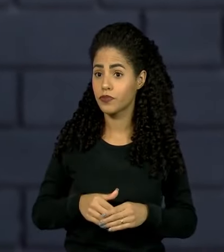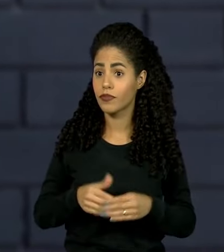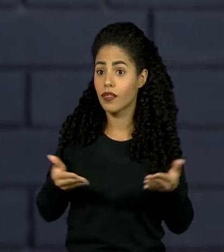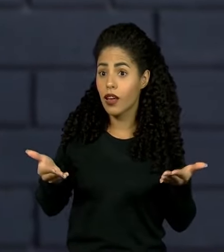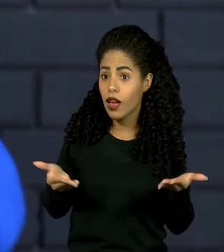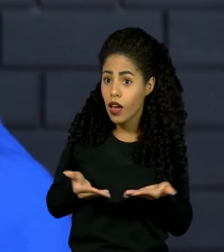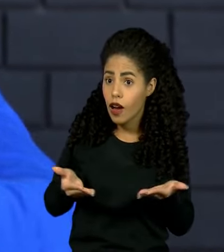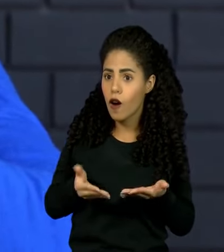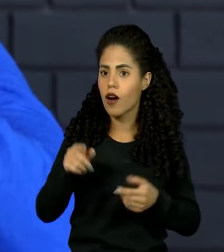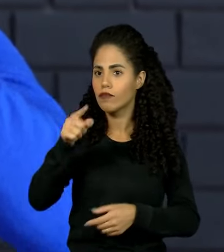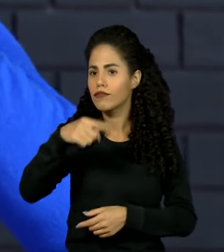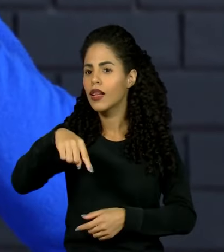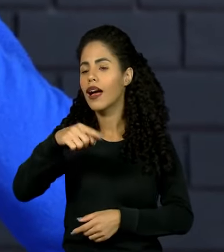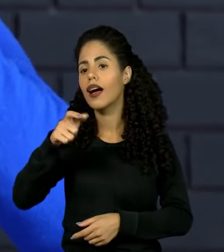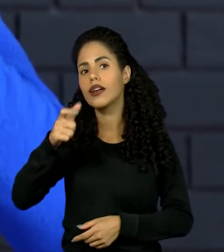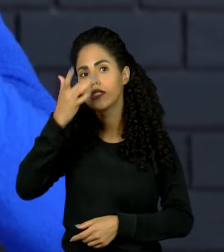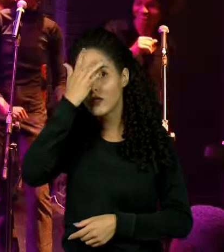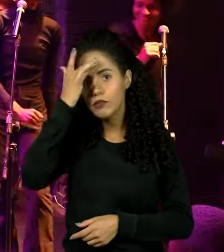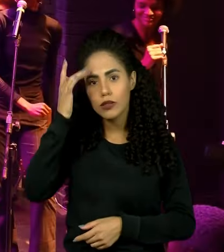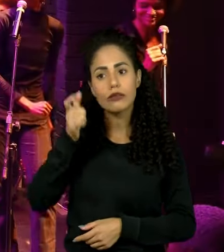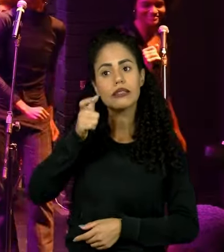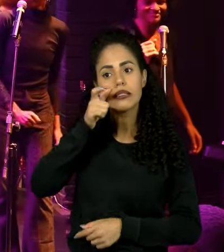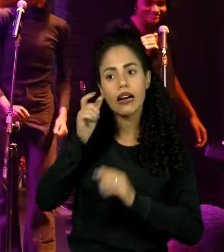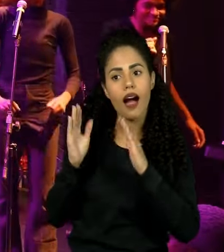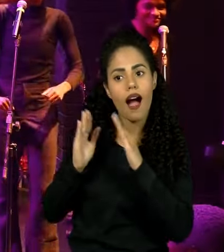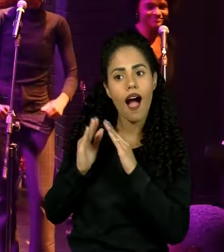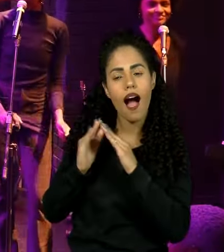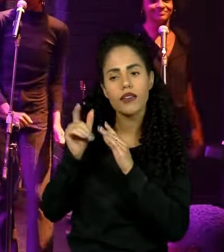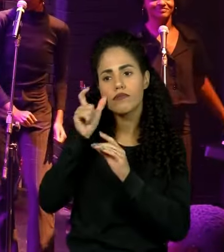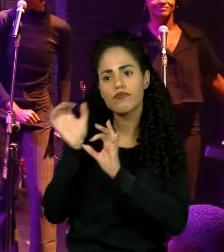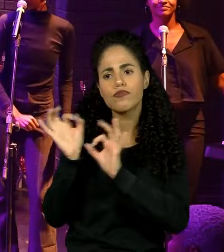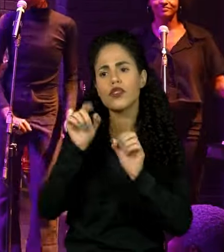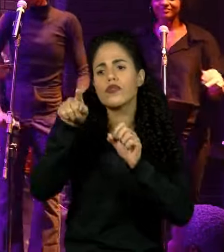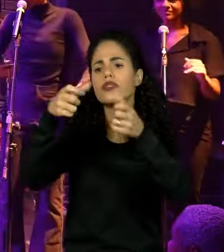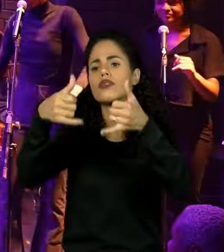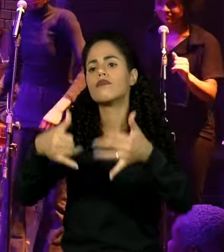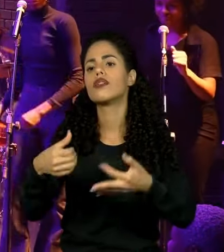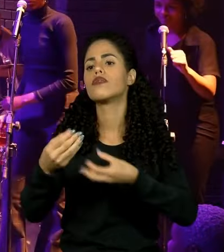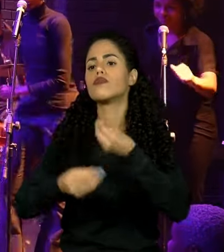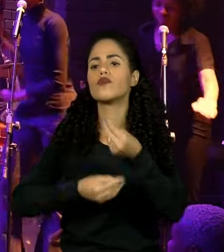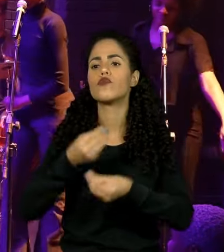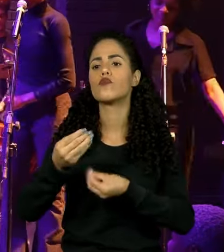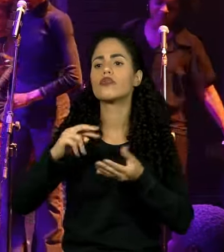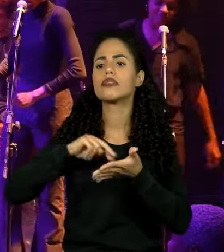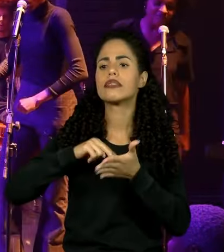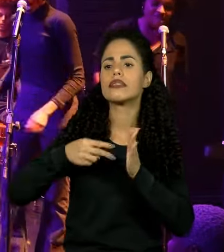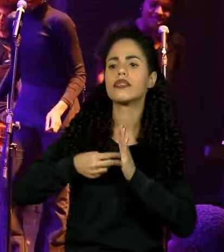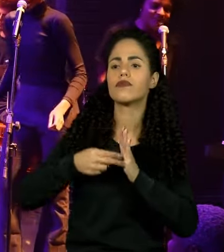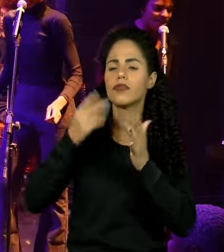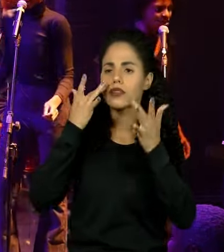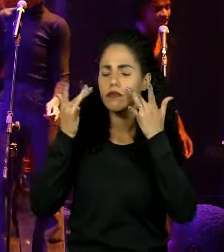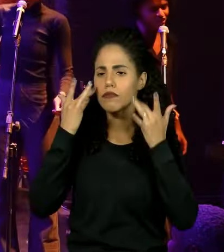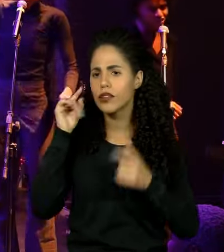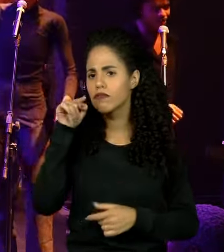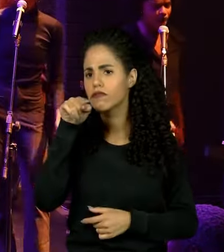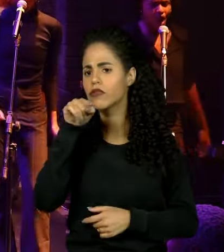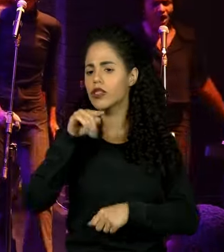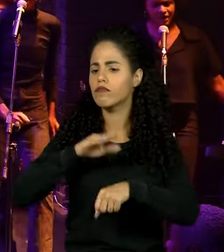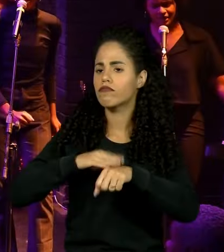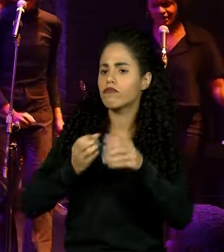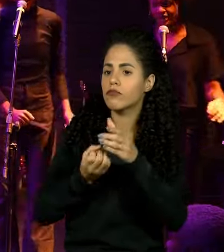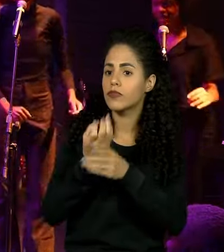primeiro momento PR as pessoas que estão em casa acompanhando que vocês dissessem o significado desta peça que você tá